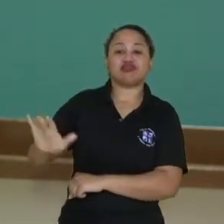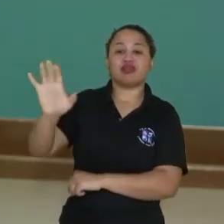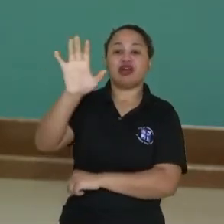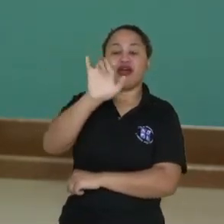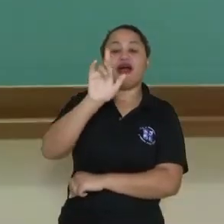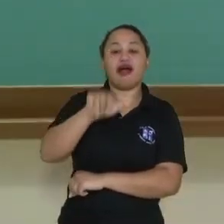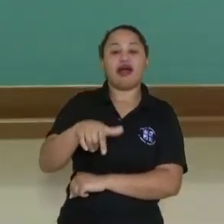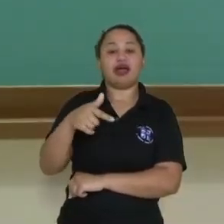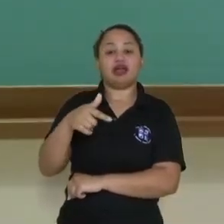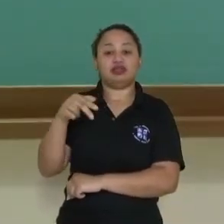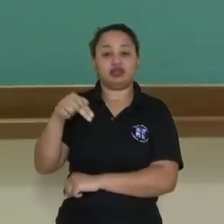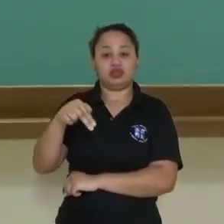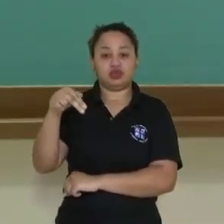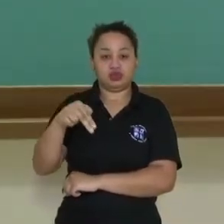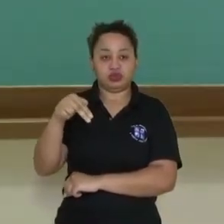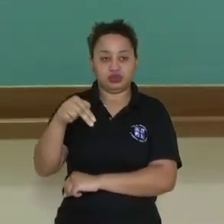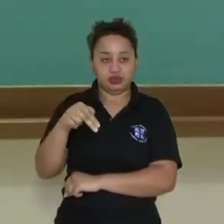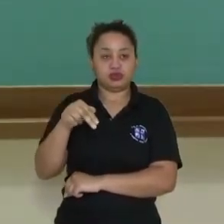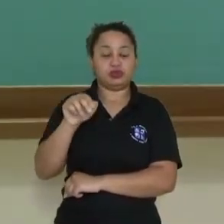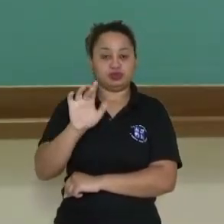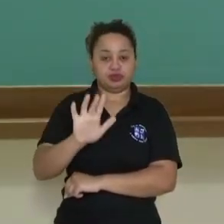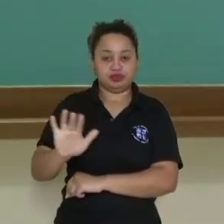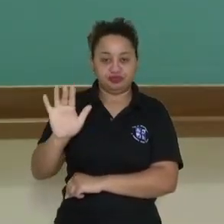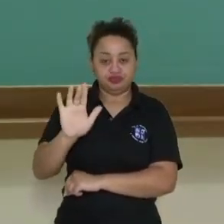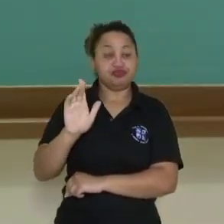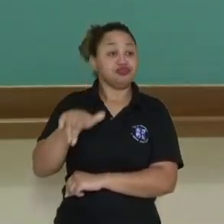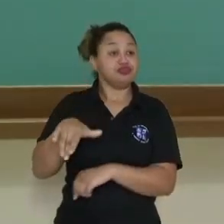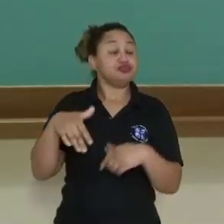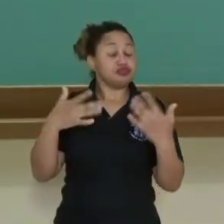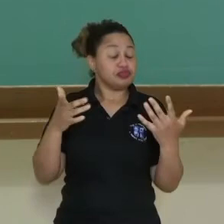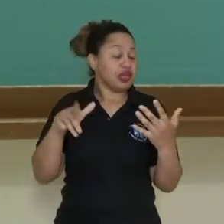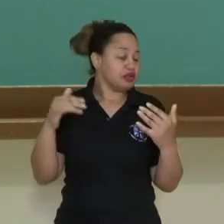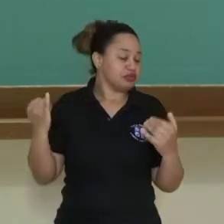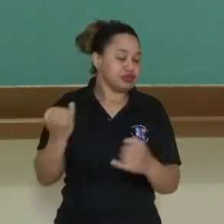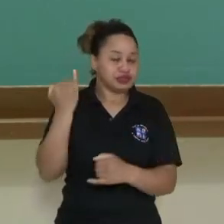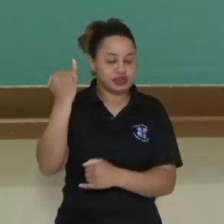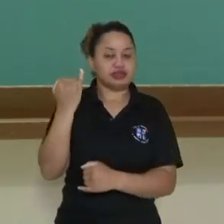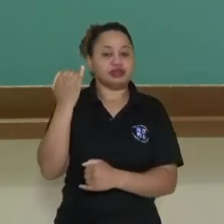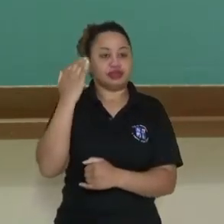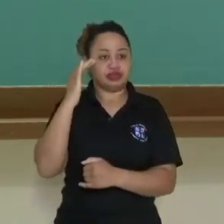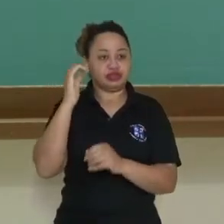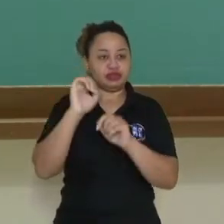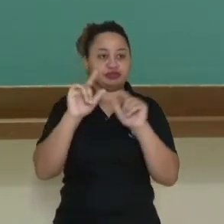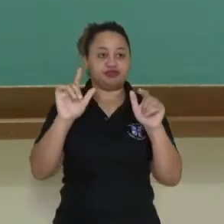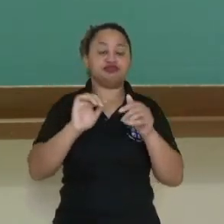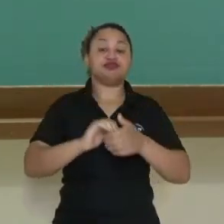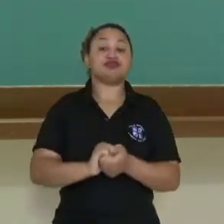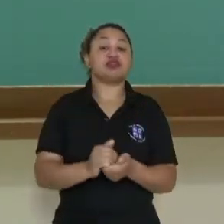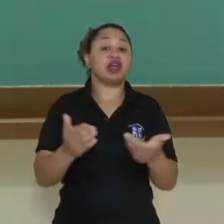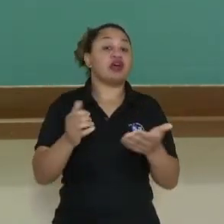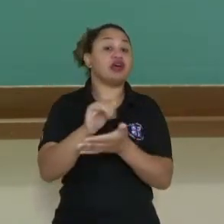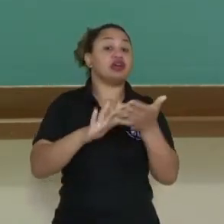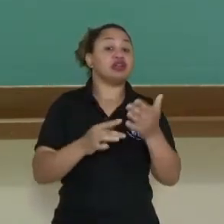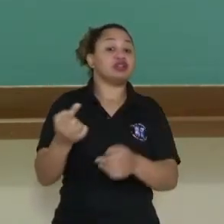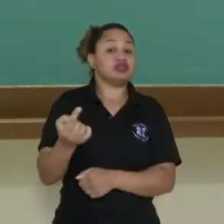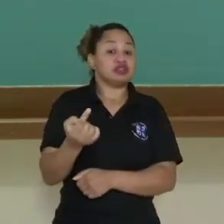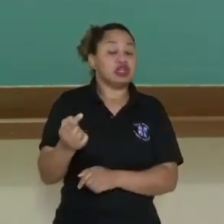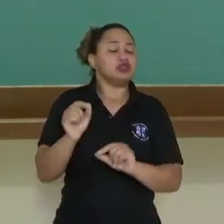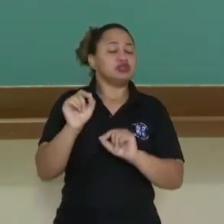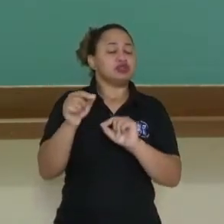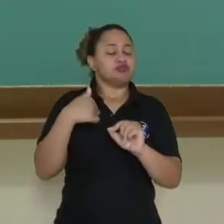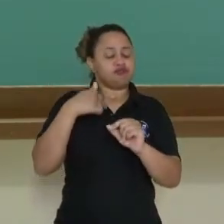nitrogênio do ar. Beleza? Então isso é fundamental. Atividade número 1 para você dar